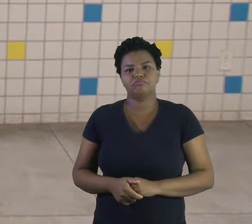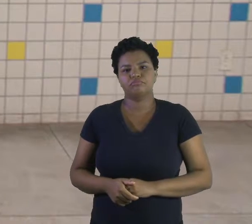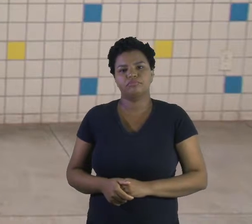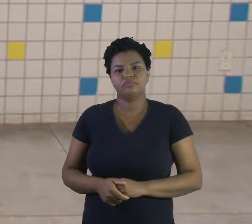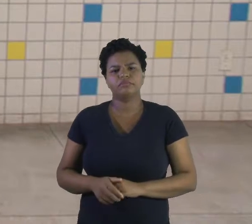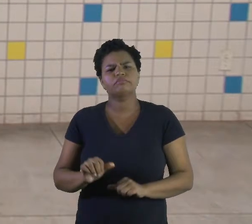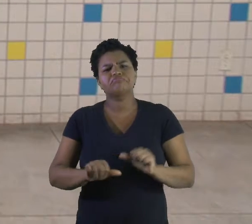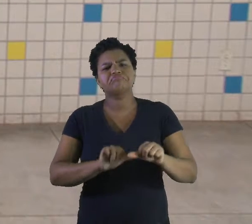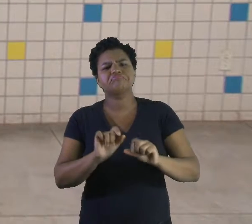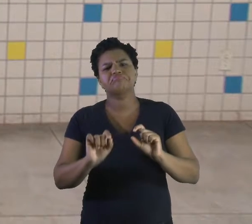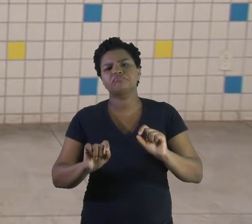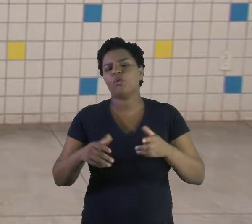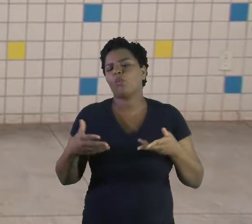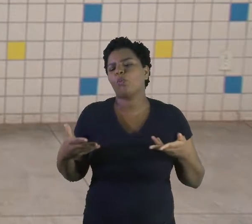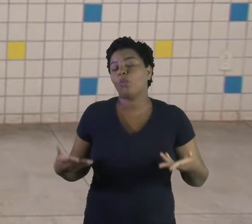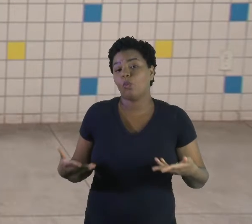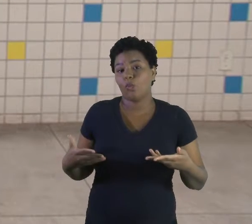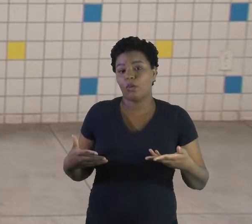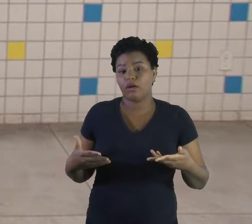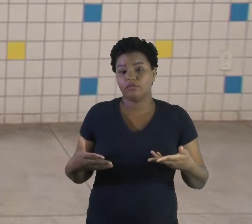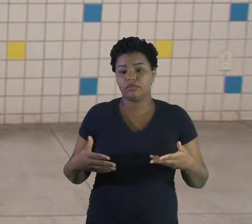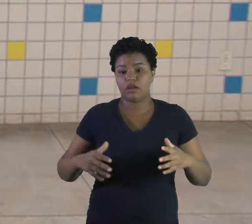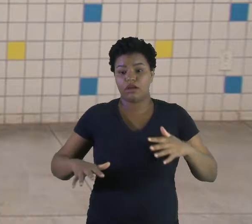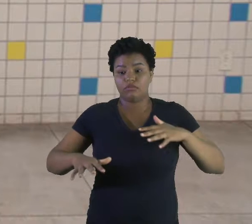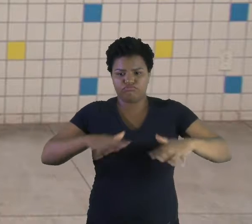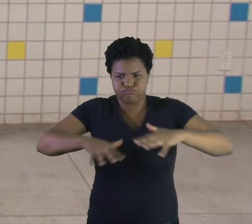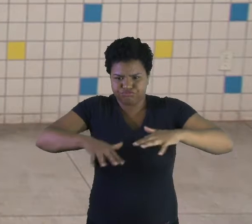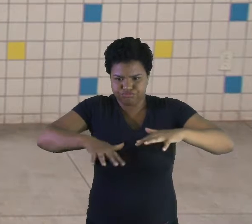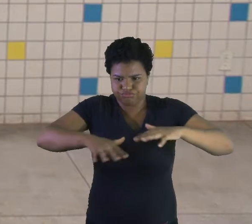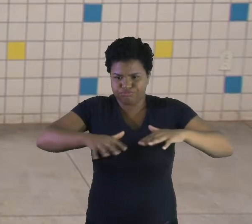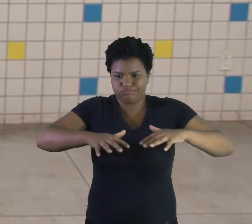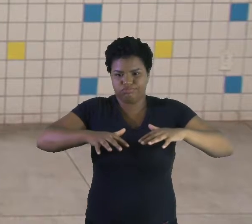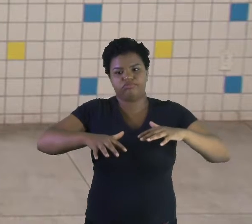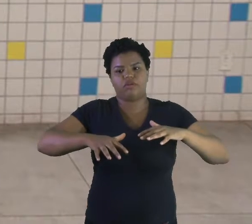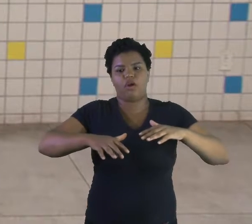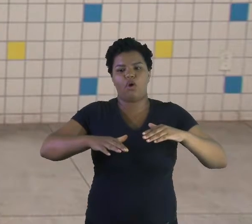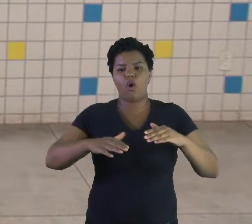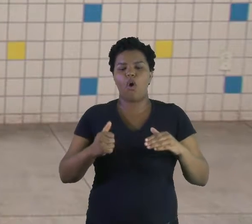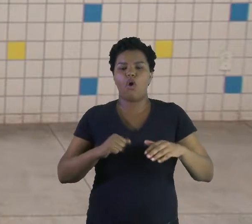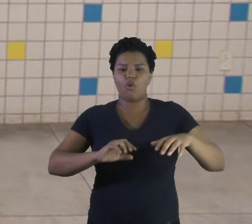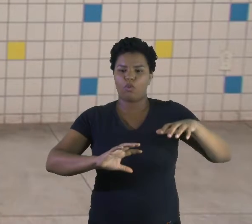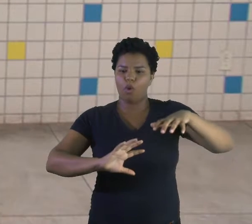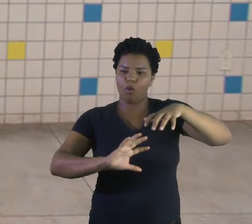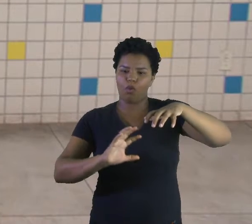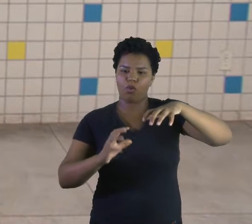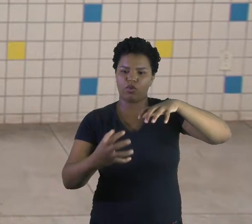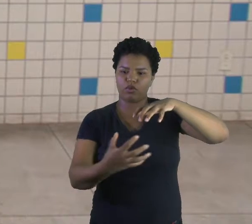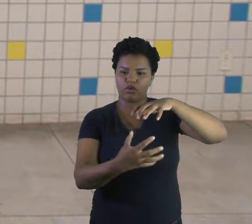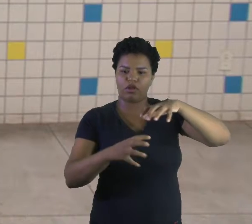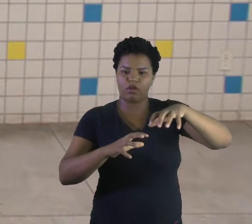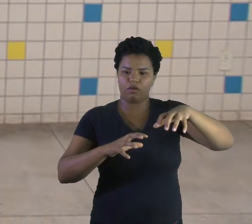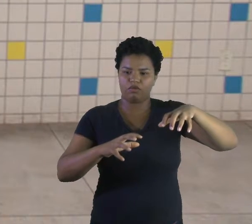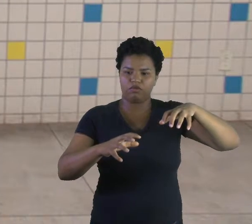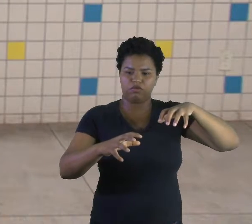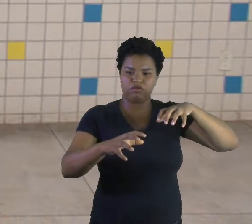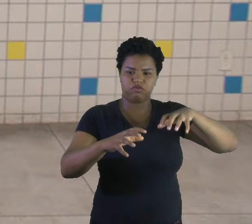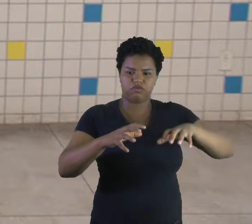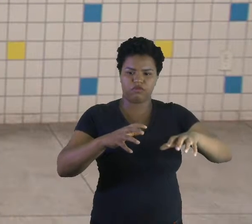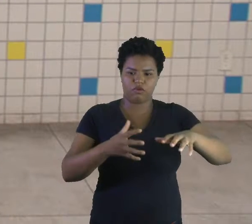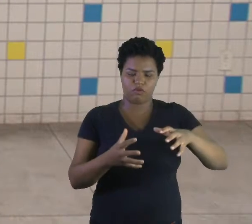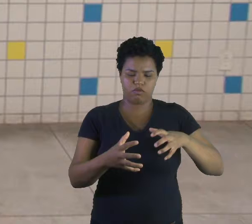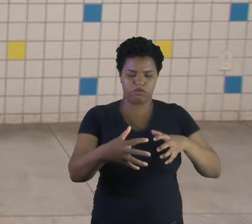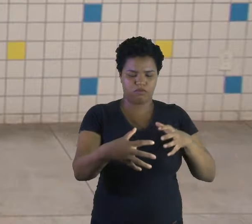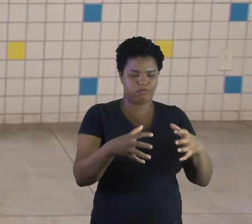são essas, Terremotos, movimentação dos continentes, formação de vulcões e também o surgimento